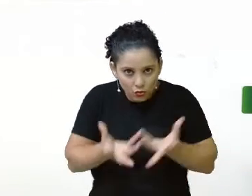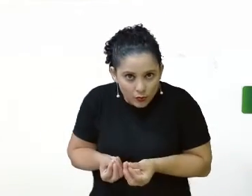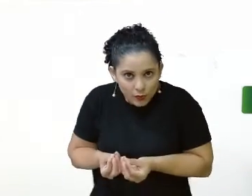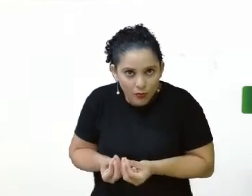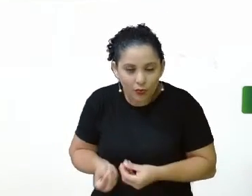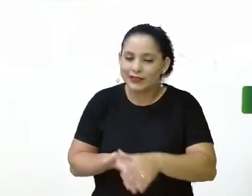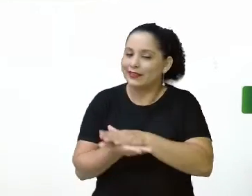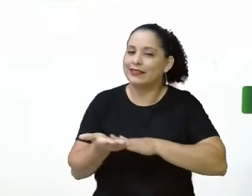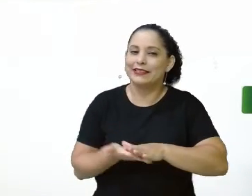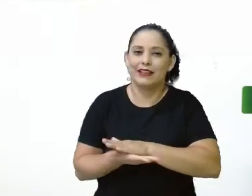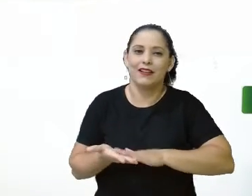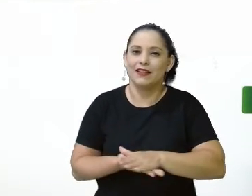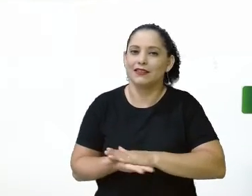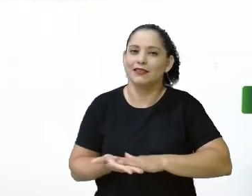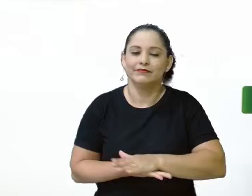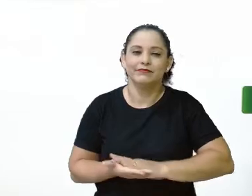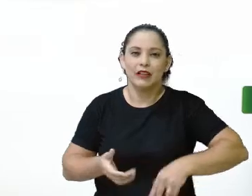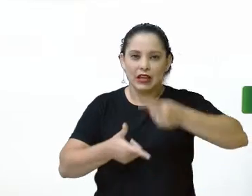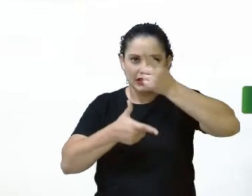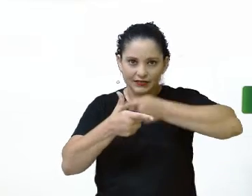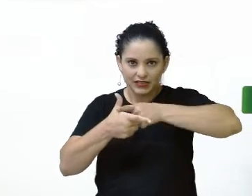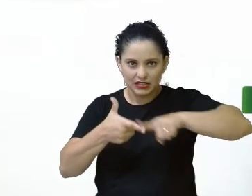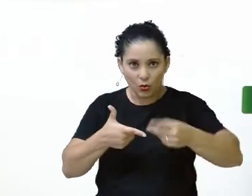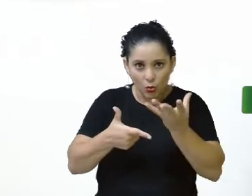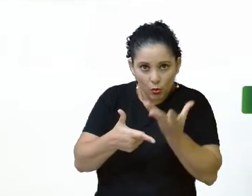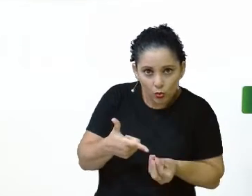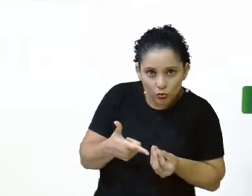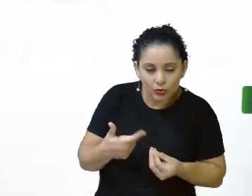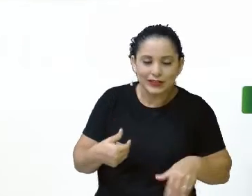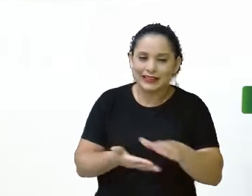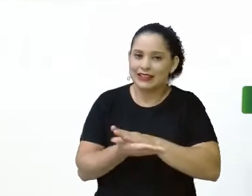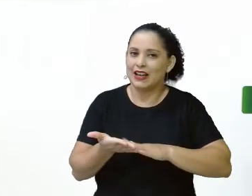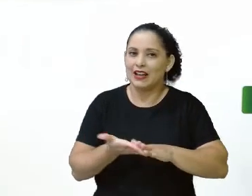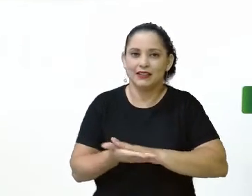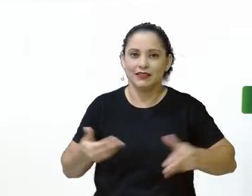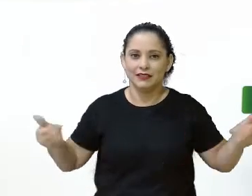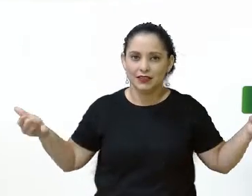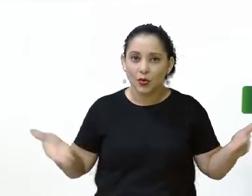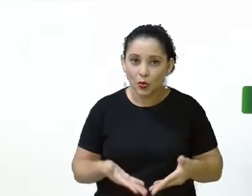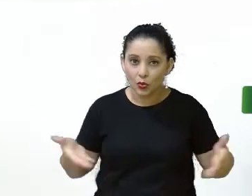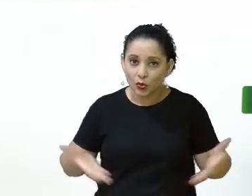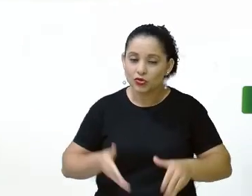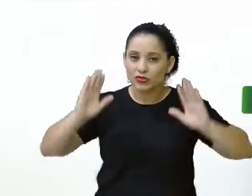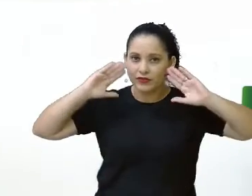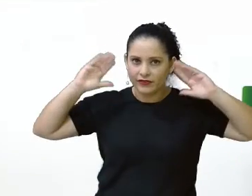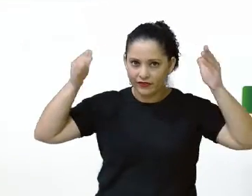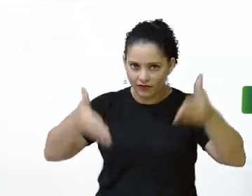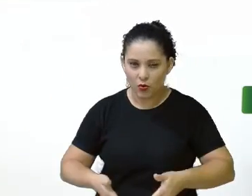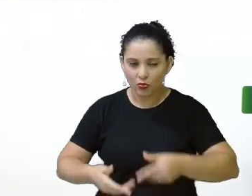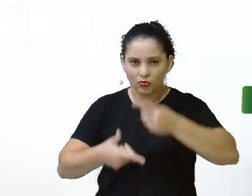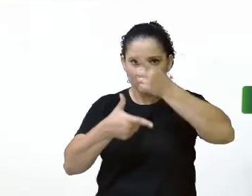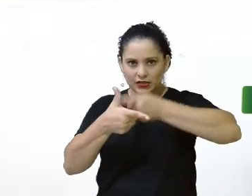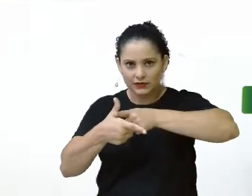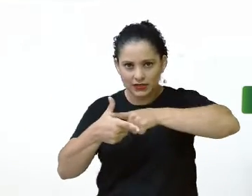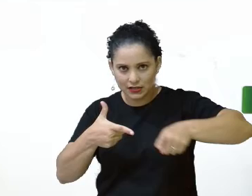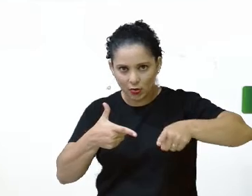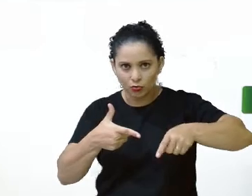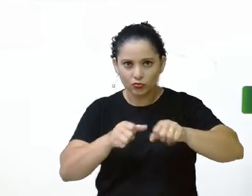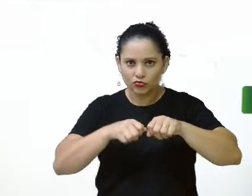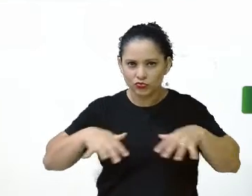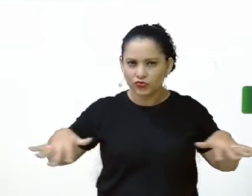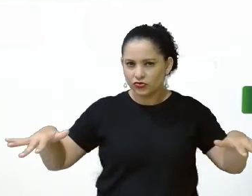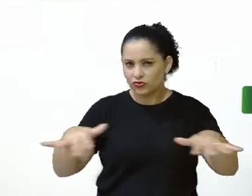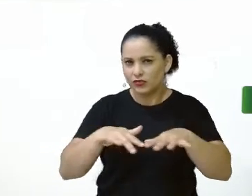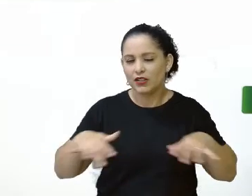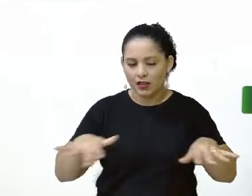Não. Divisão sem resto, que é a que a gente vai trabalhar hoje. Com o resto a gente vê em outra oportunidade, para vocês